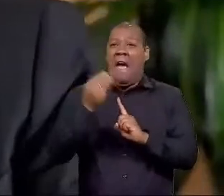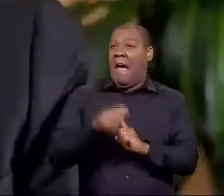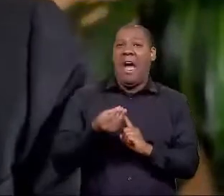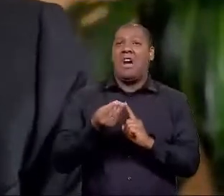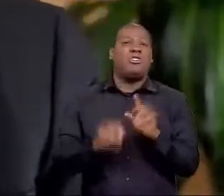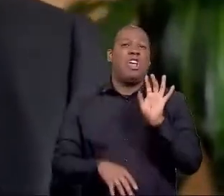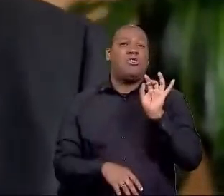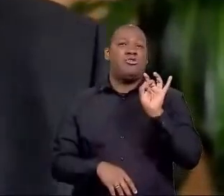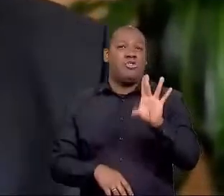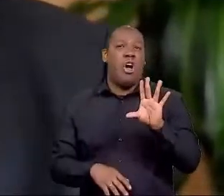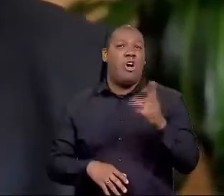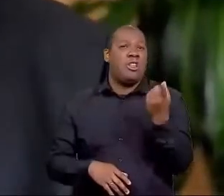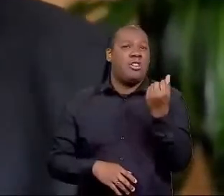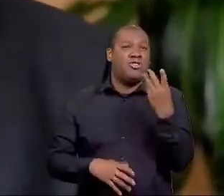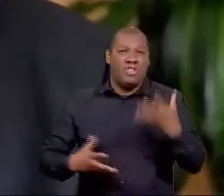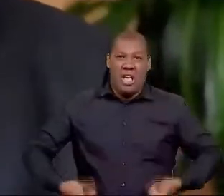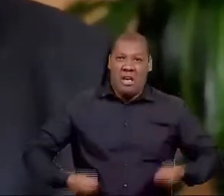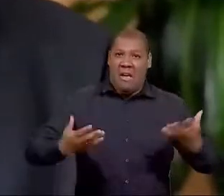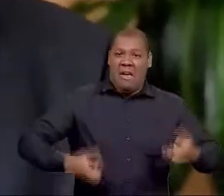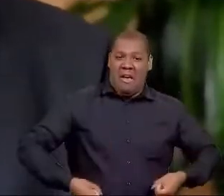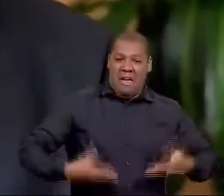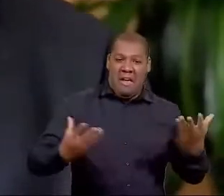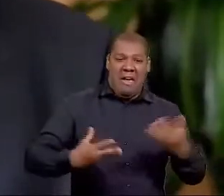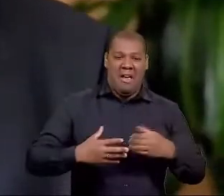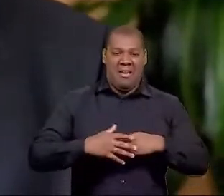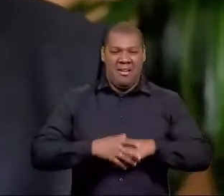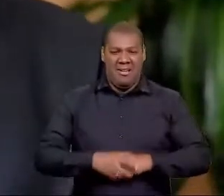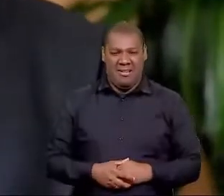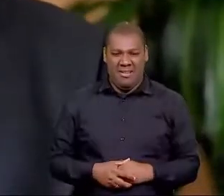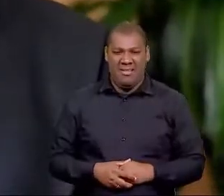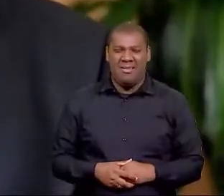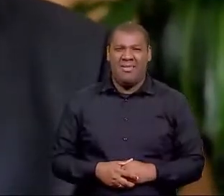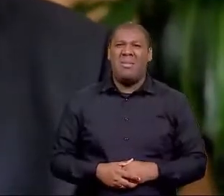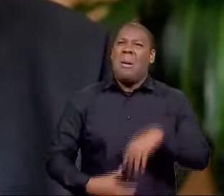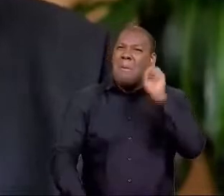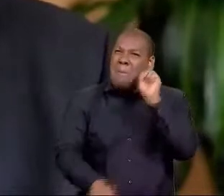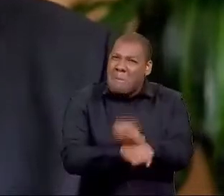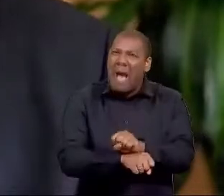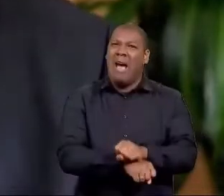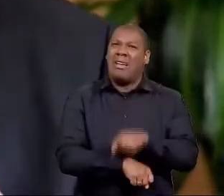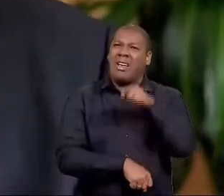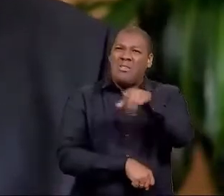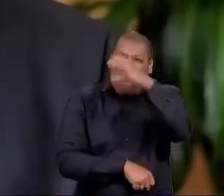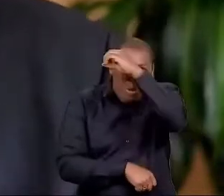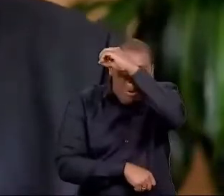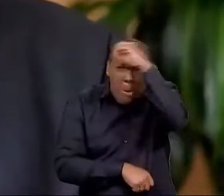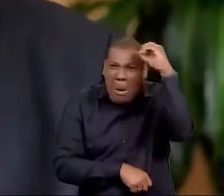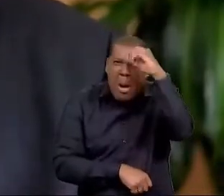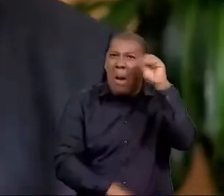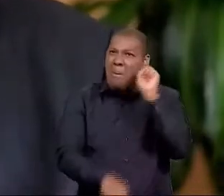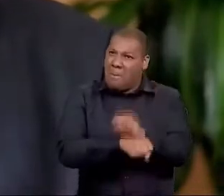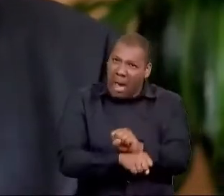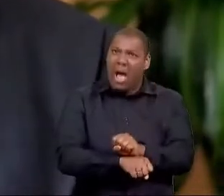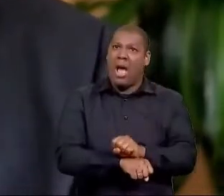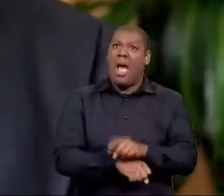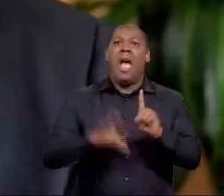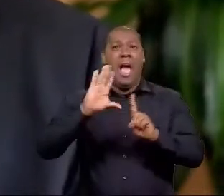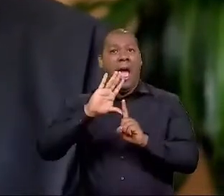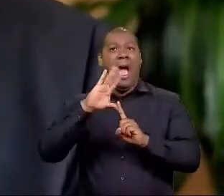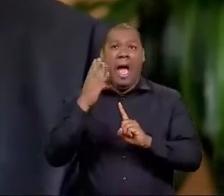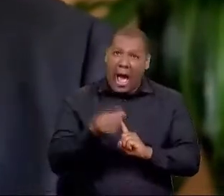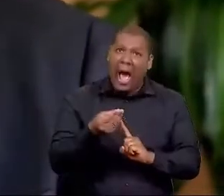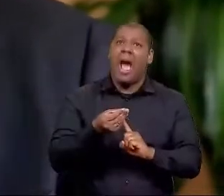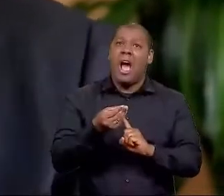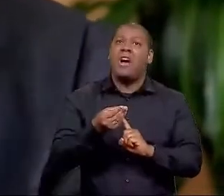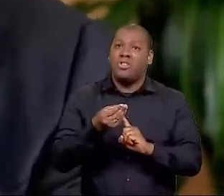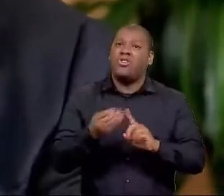porque está não tendo as contas do outro. Para de ser ignorante, a arte é arte. E a gente tem que gostar dela como ela é. Não é a